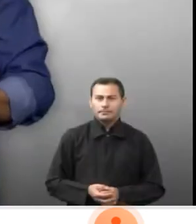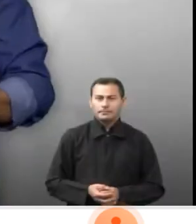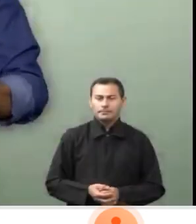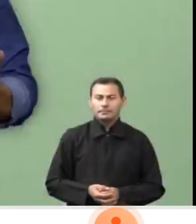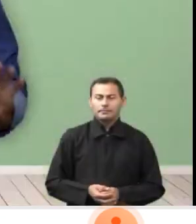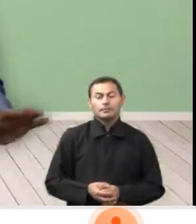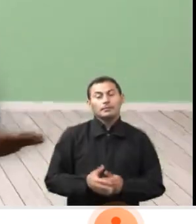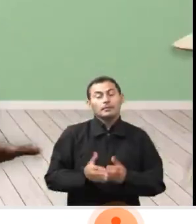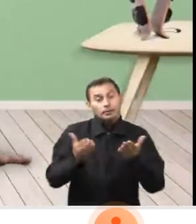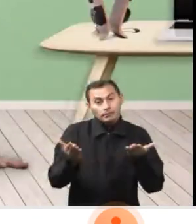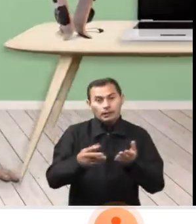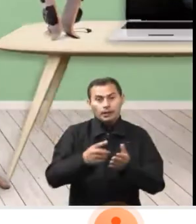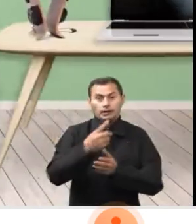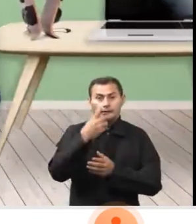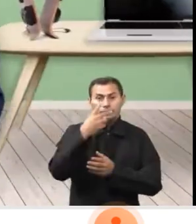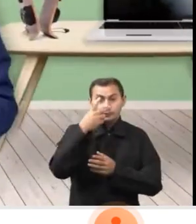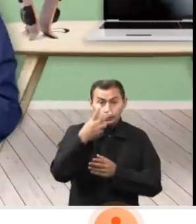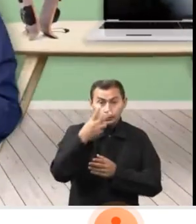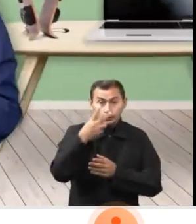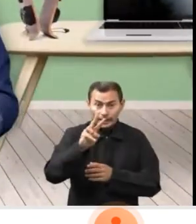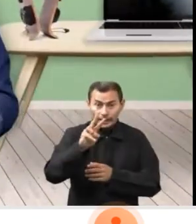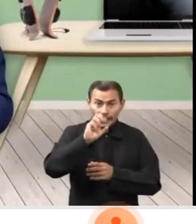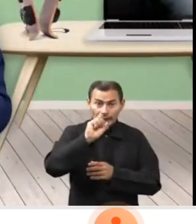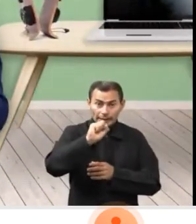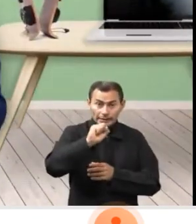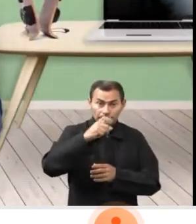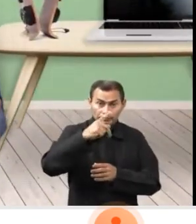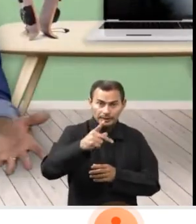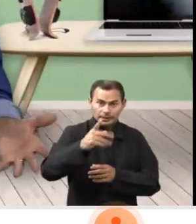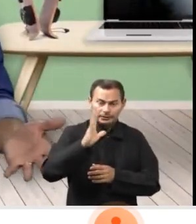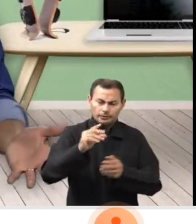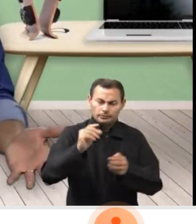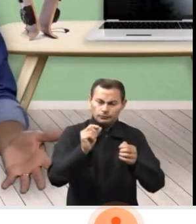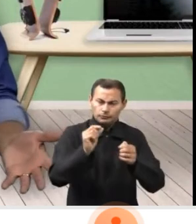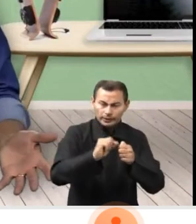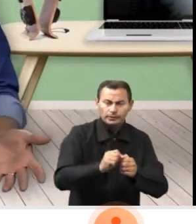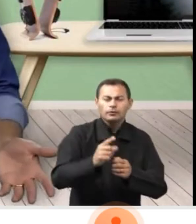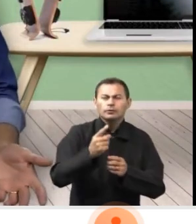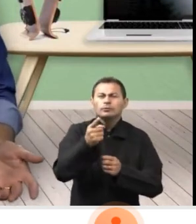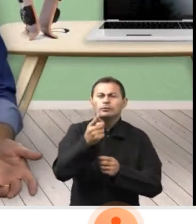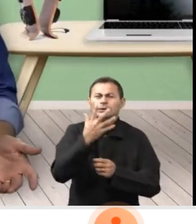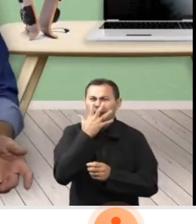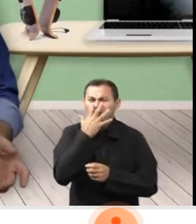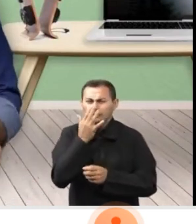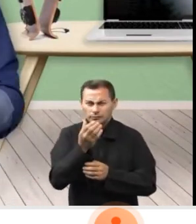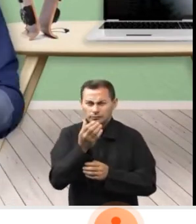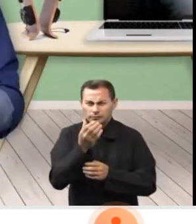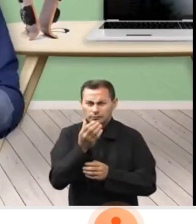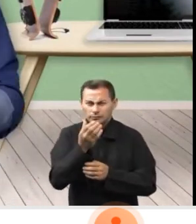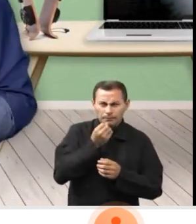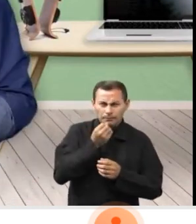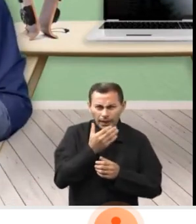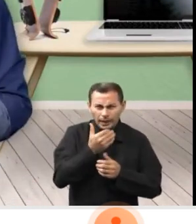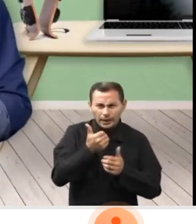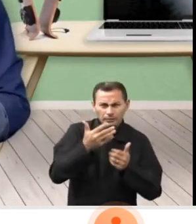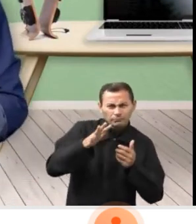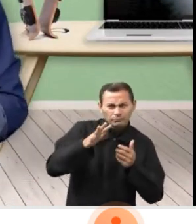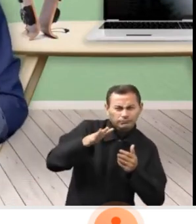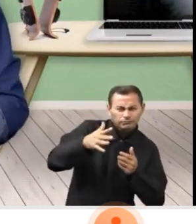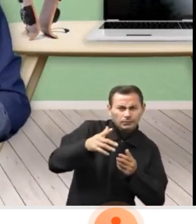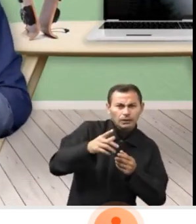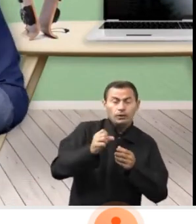Bom, 2 SPs já foram finalizadas. Como você acha que está se saindo? Lembre-se de que para dar